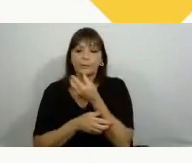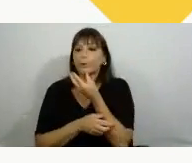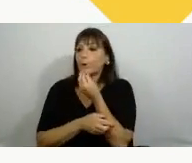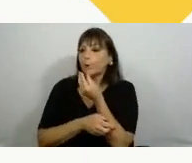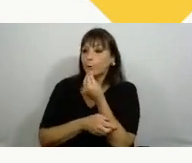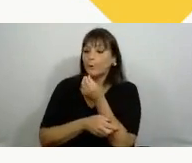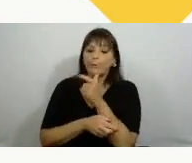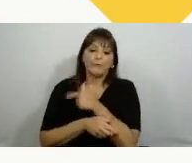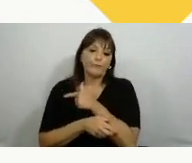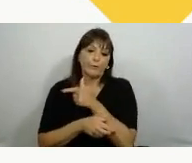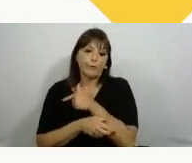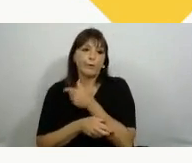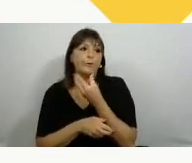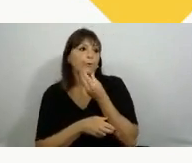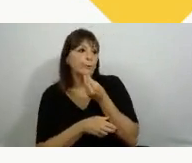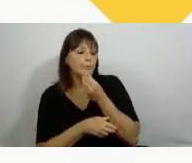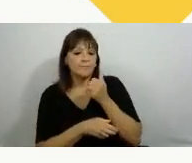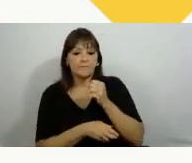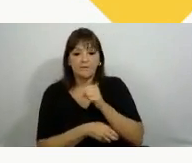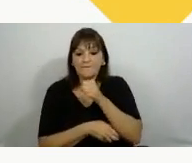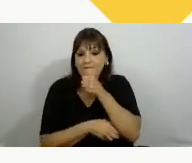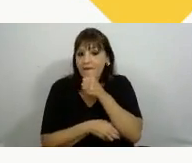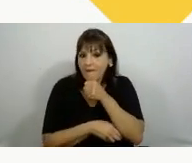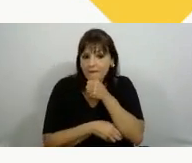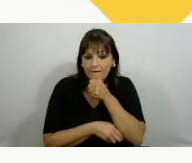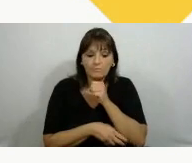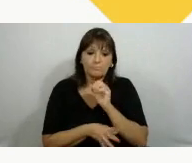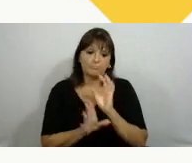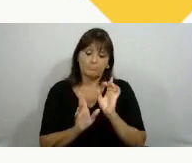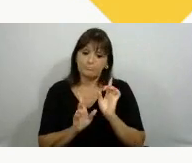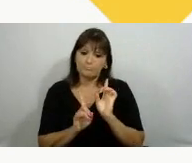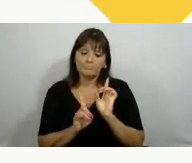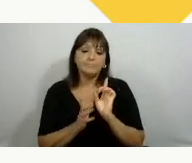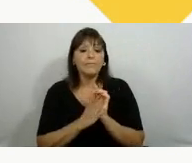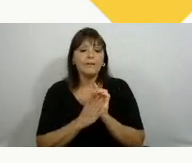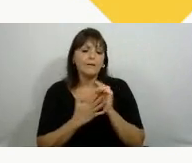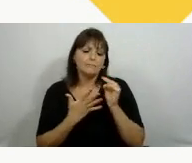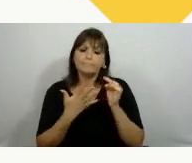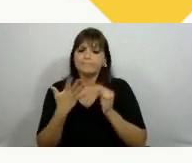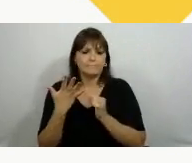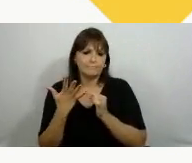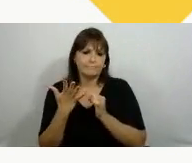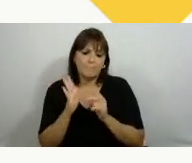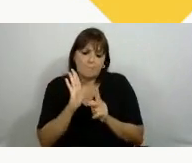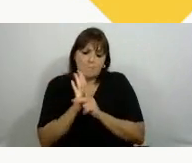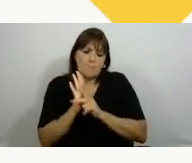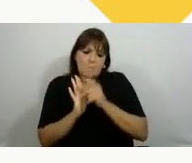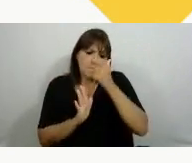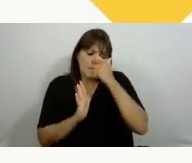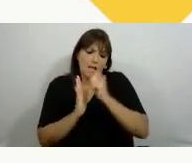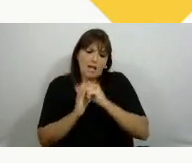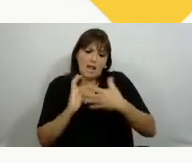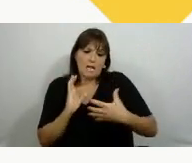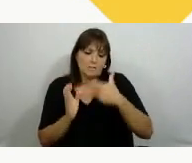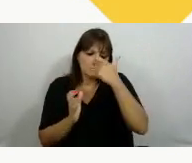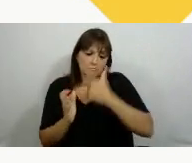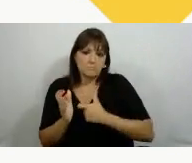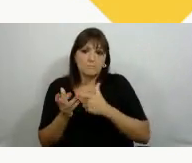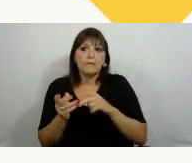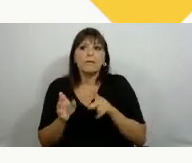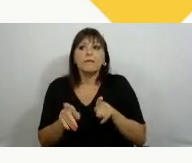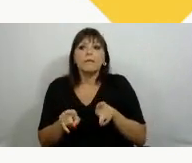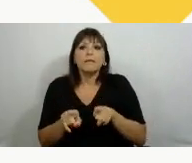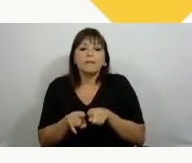é velho, porque isso são itens da própria pessoa. Então, você vai falar, uma pessoa com uma pele